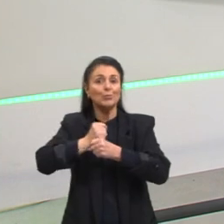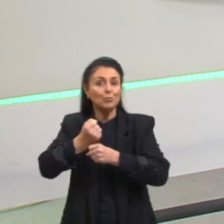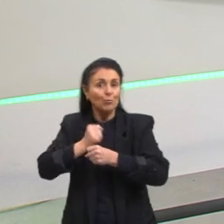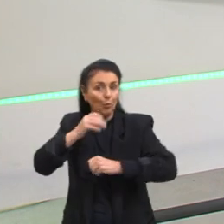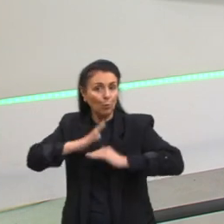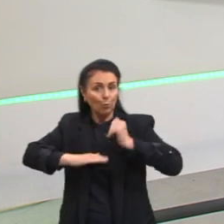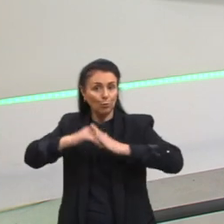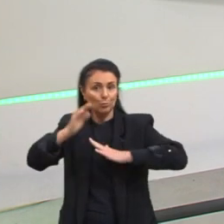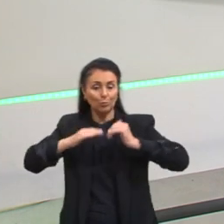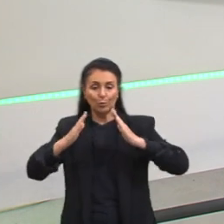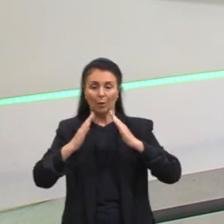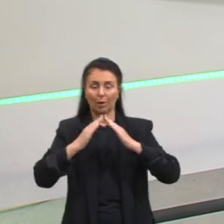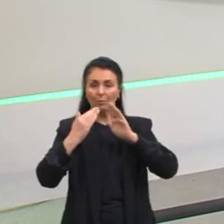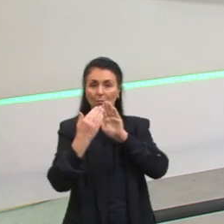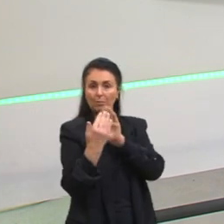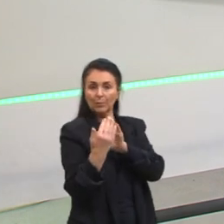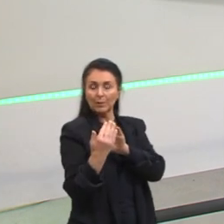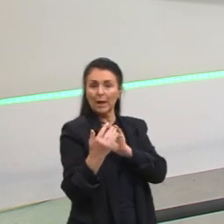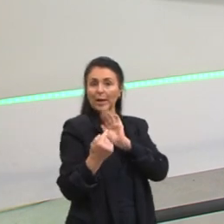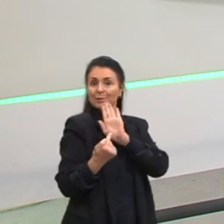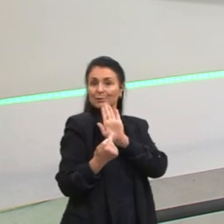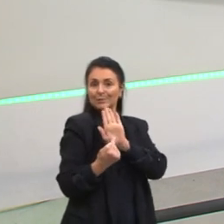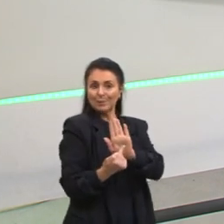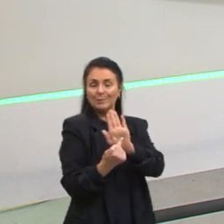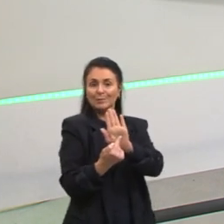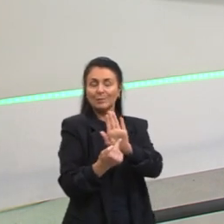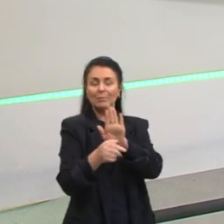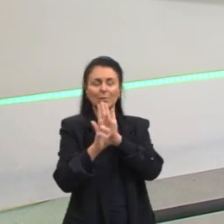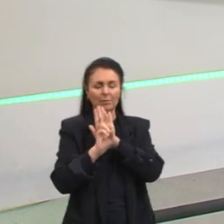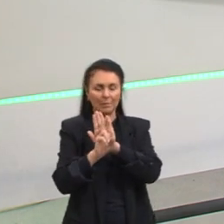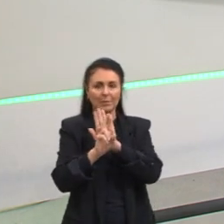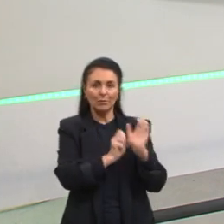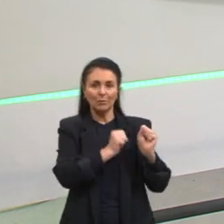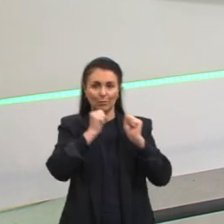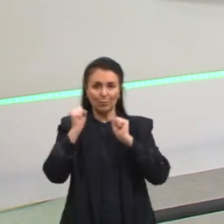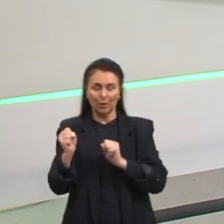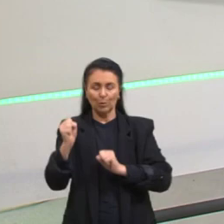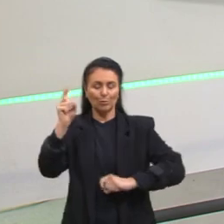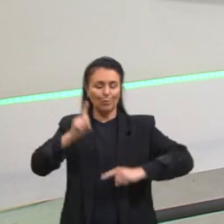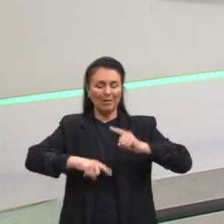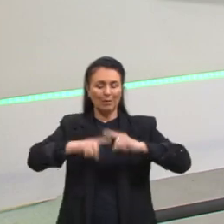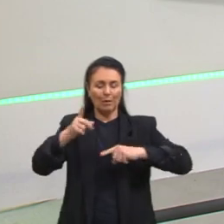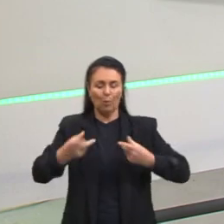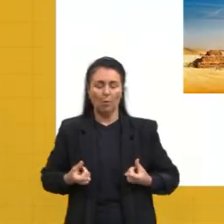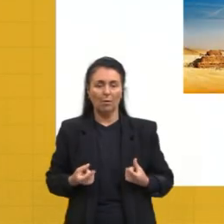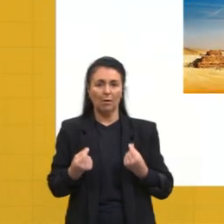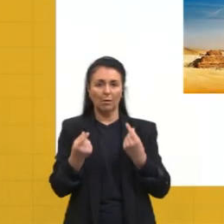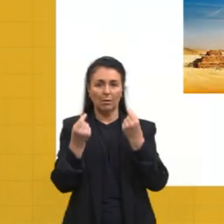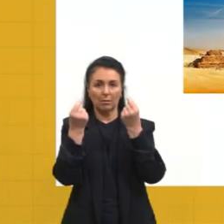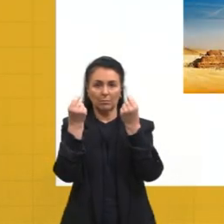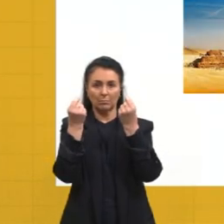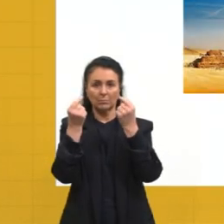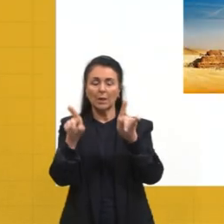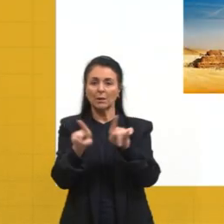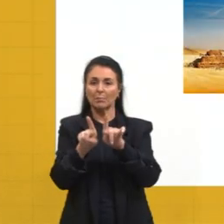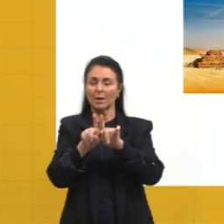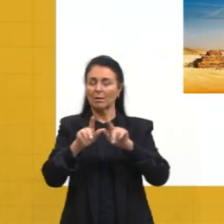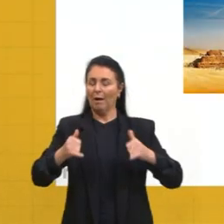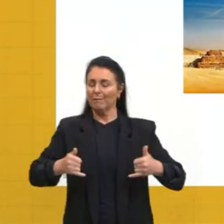os faróis estavam demonstrando o seu poder é a sua riqueza demonstrando então toda a sua vaidade